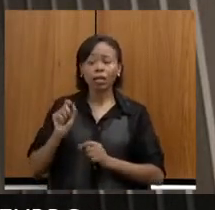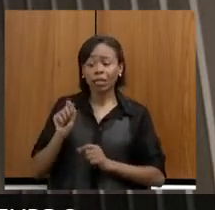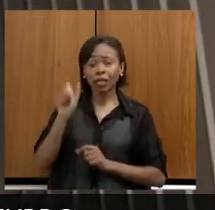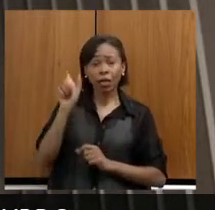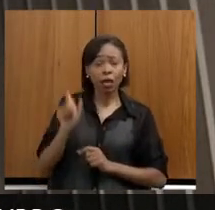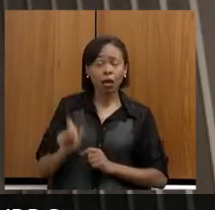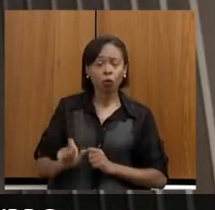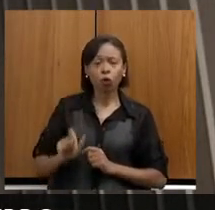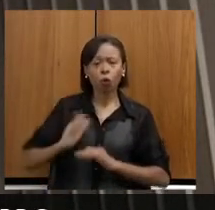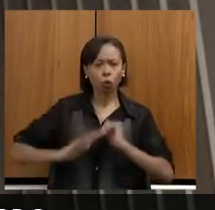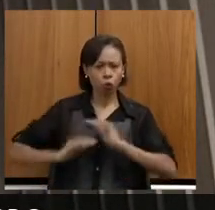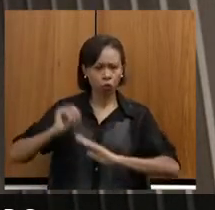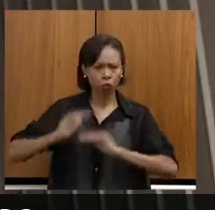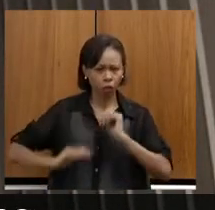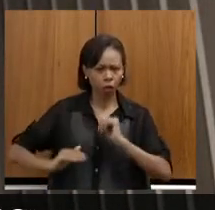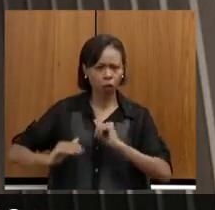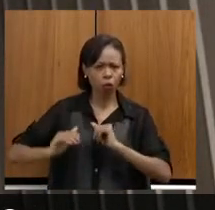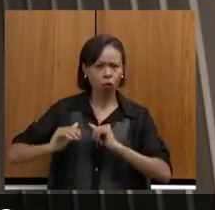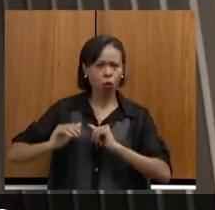de